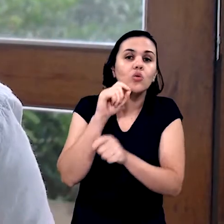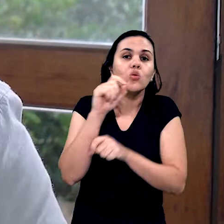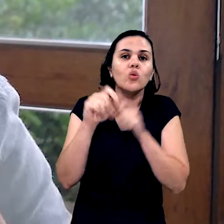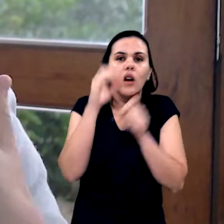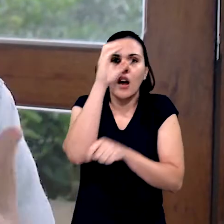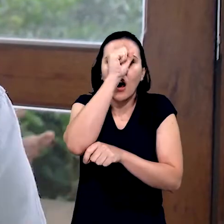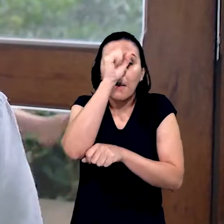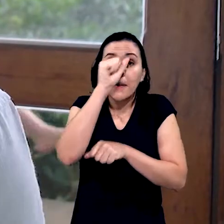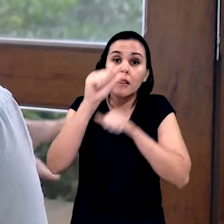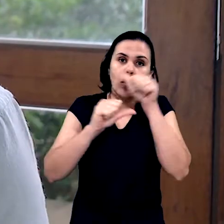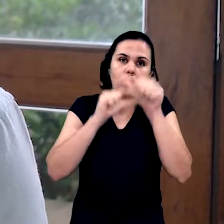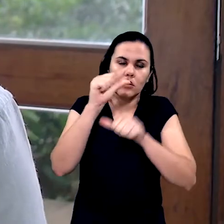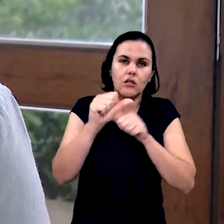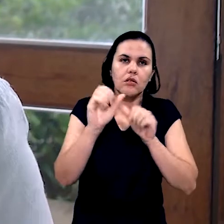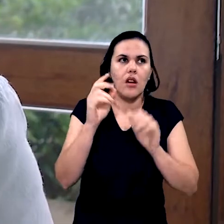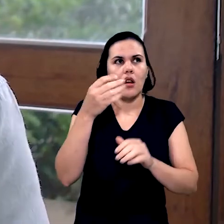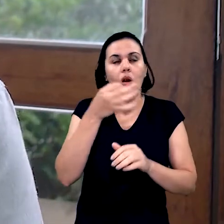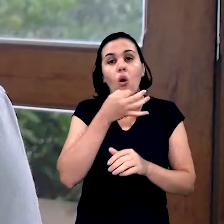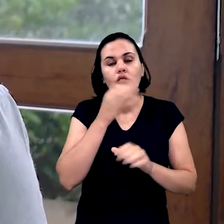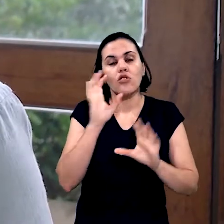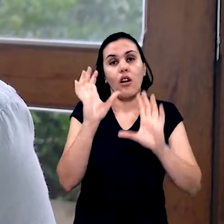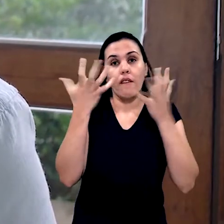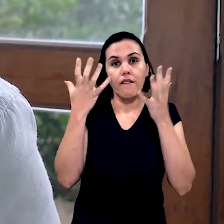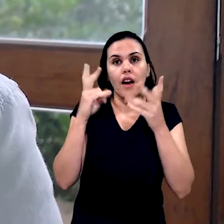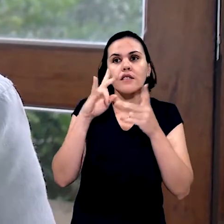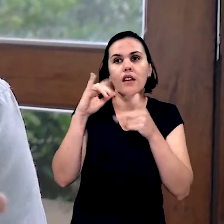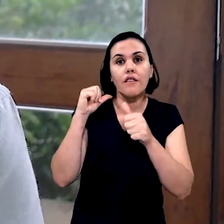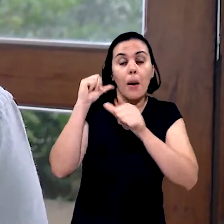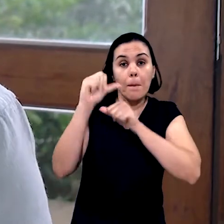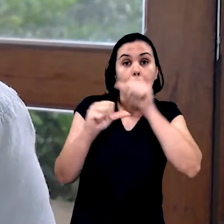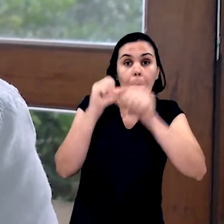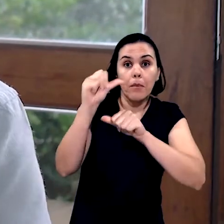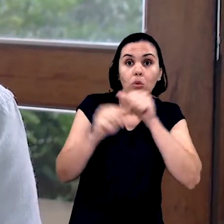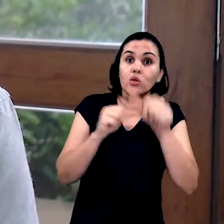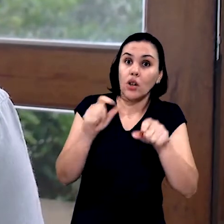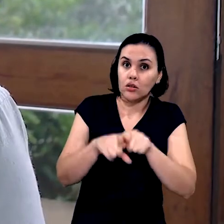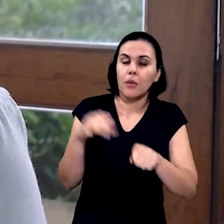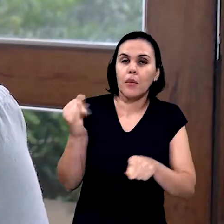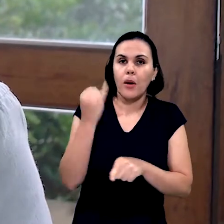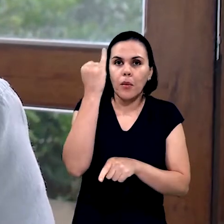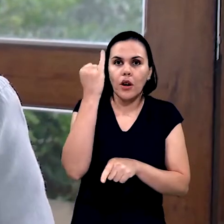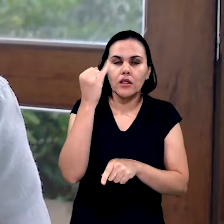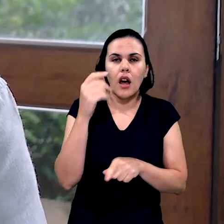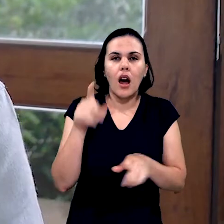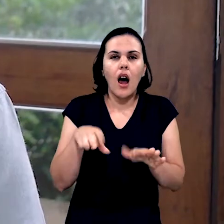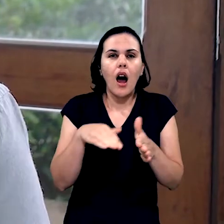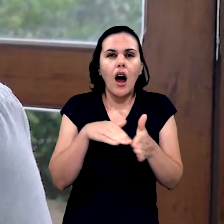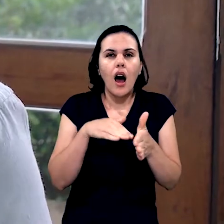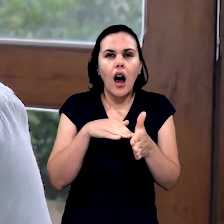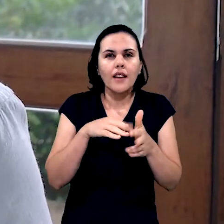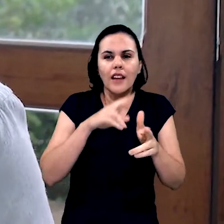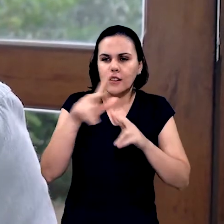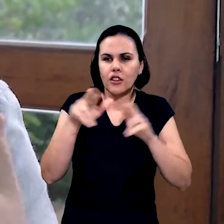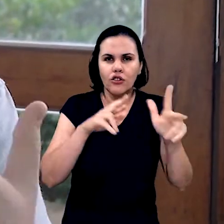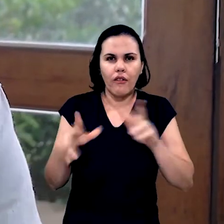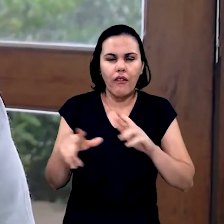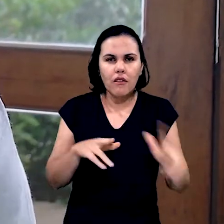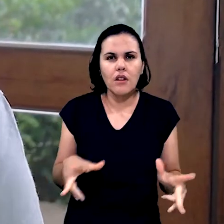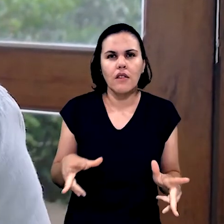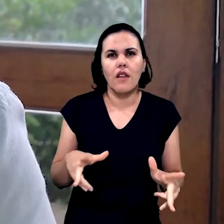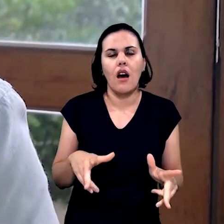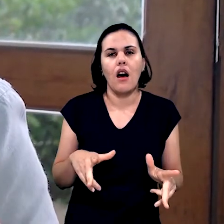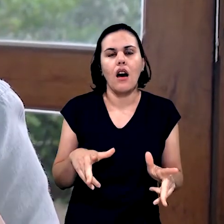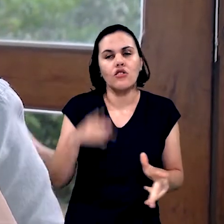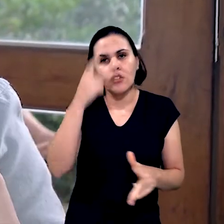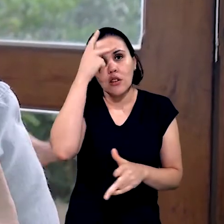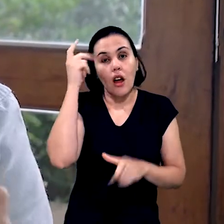e do que trouxe, aprendendo com essas transformações. Acho que a festa ela vai passando por evoluções importantes, até do ponto de vista da